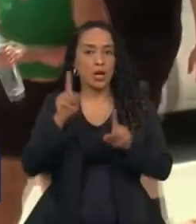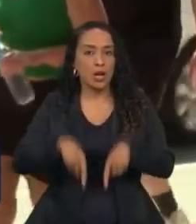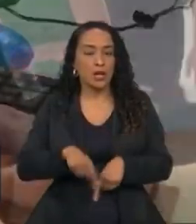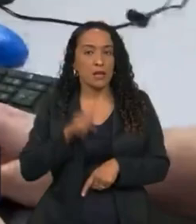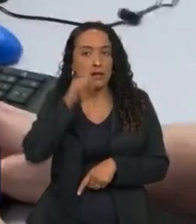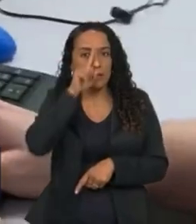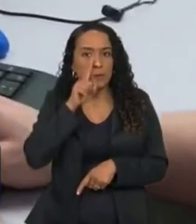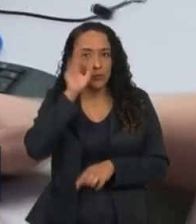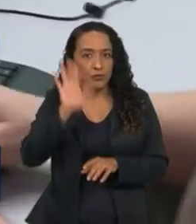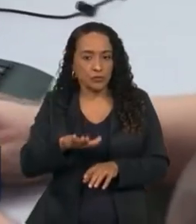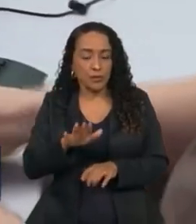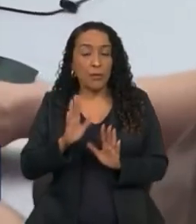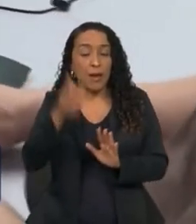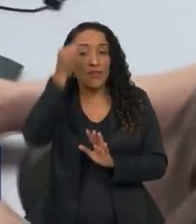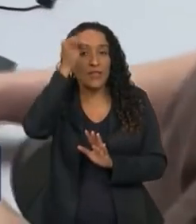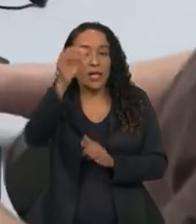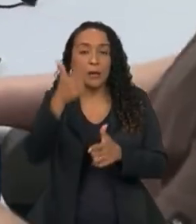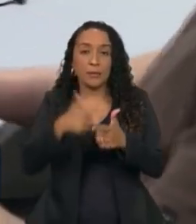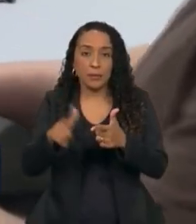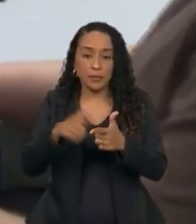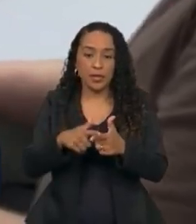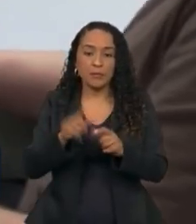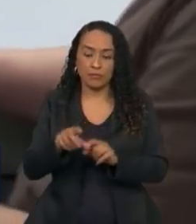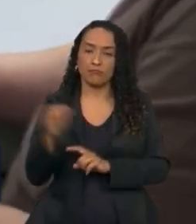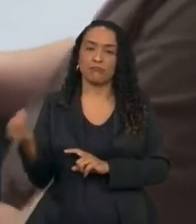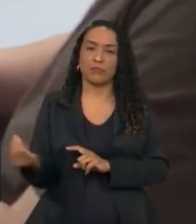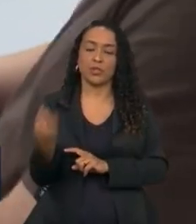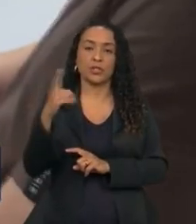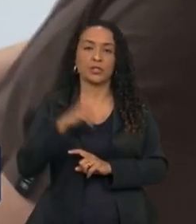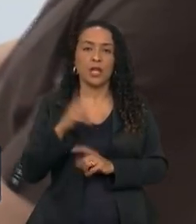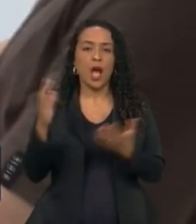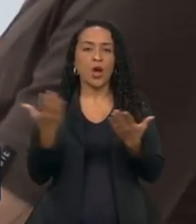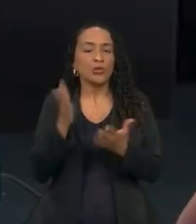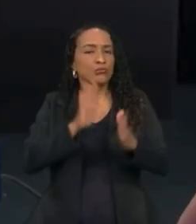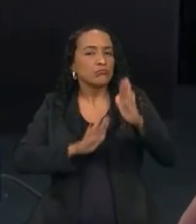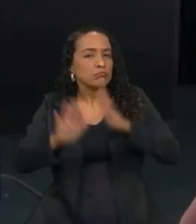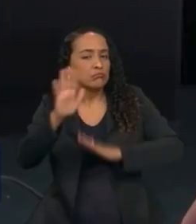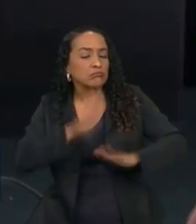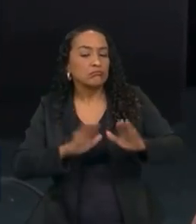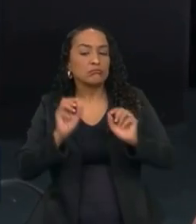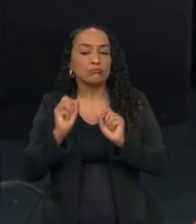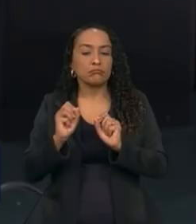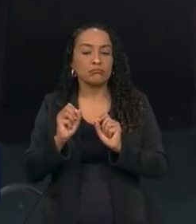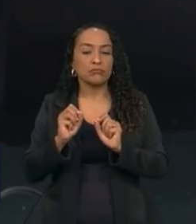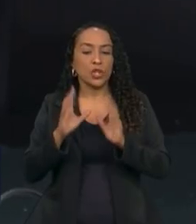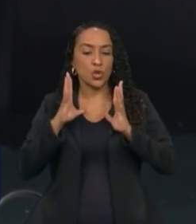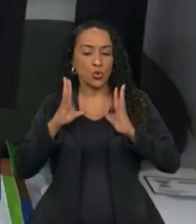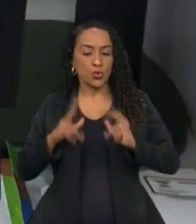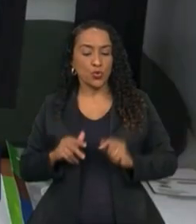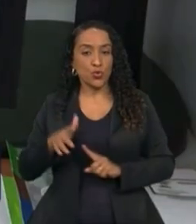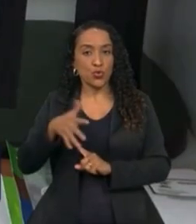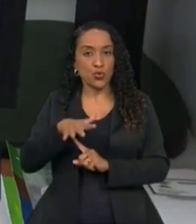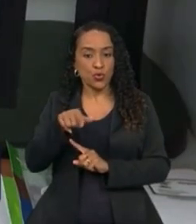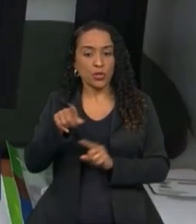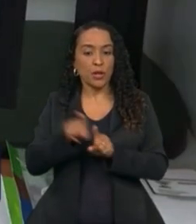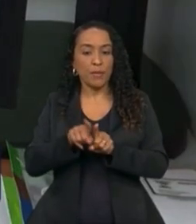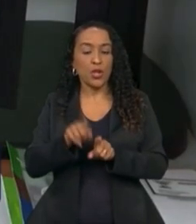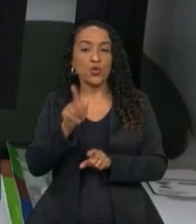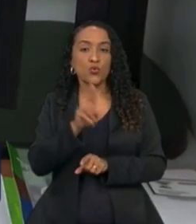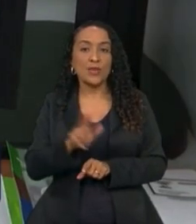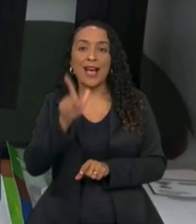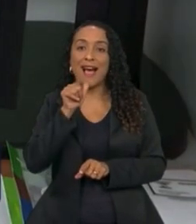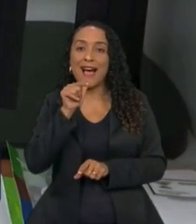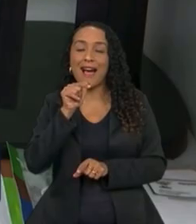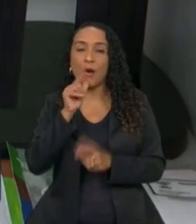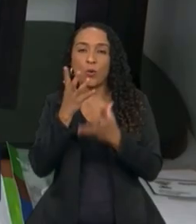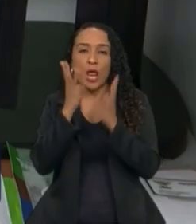crítica. Mas para evitar problemas, é importante ter alguns cuidados, como manter a higiene do aparelho e utilizar água filtrada